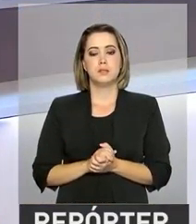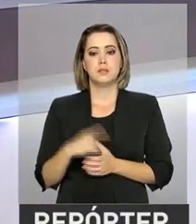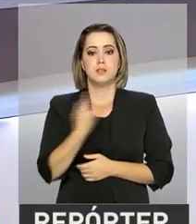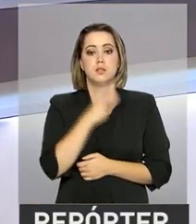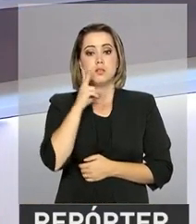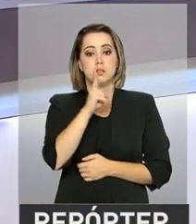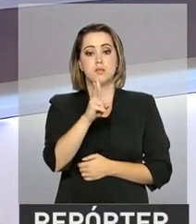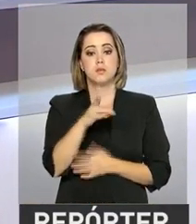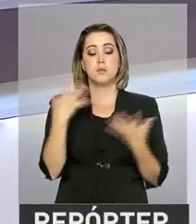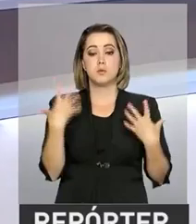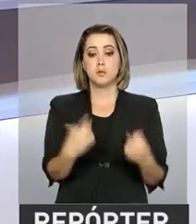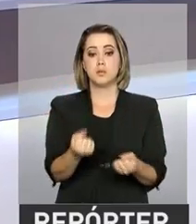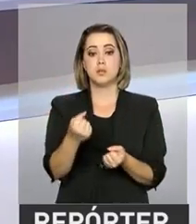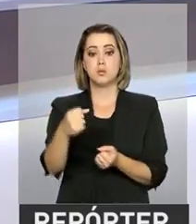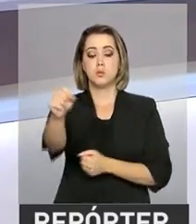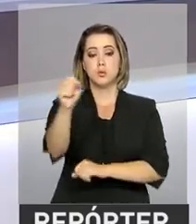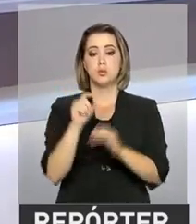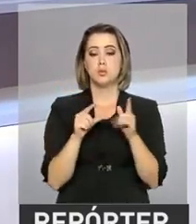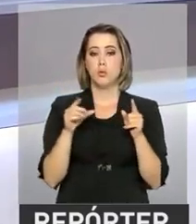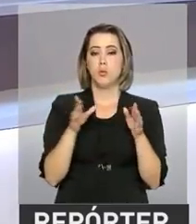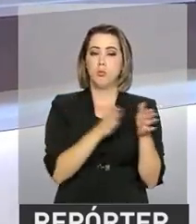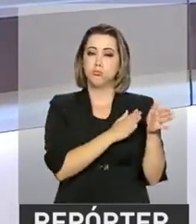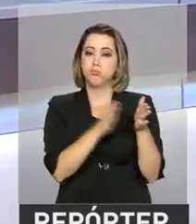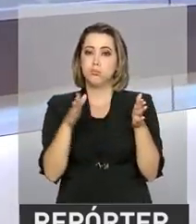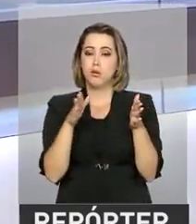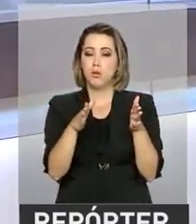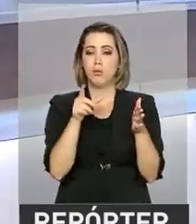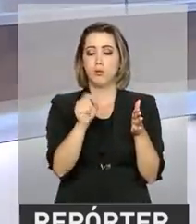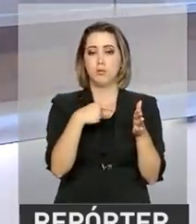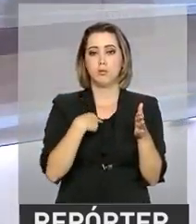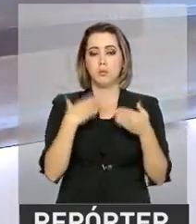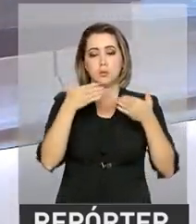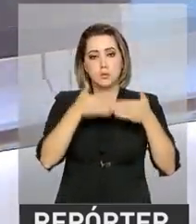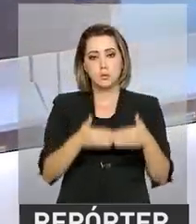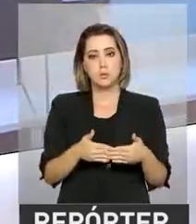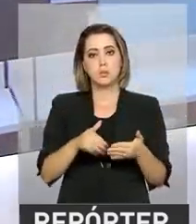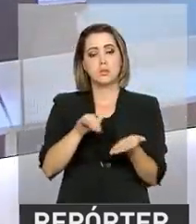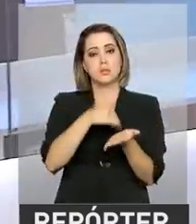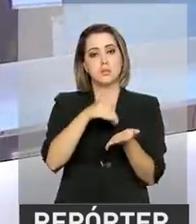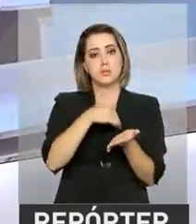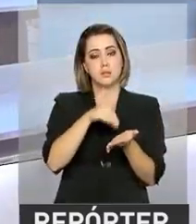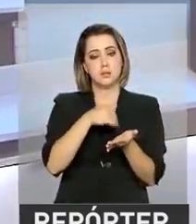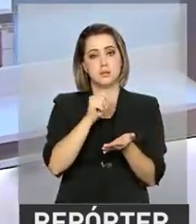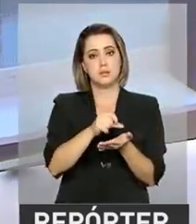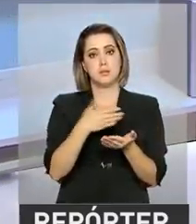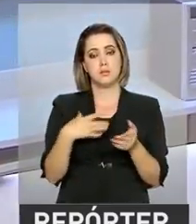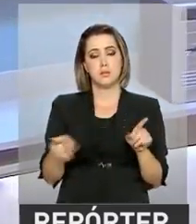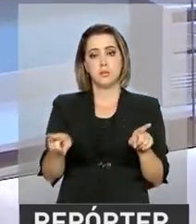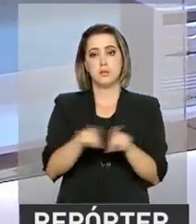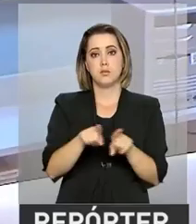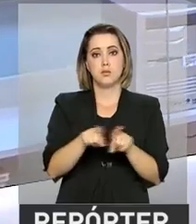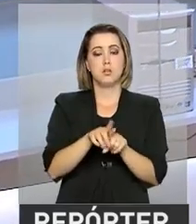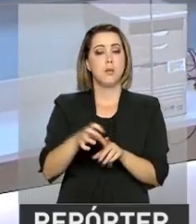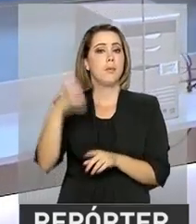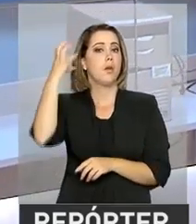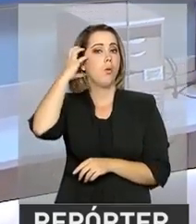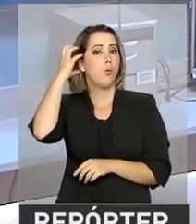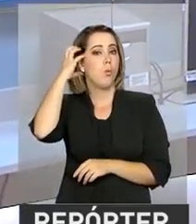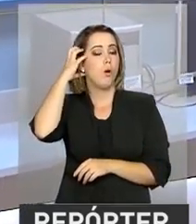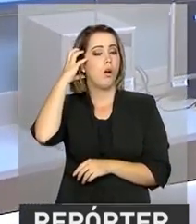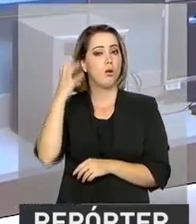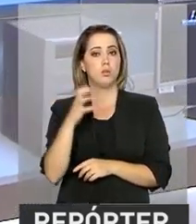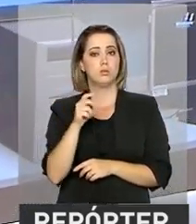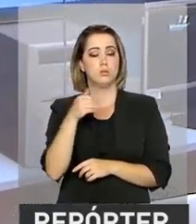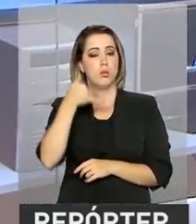um trecho da Voz do Brasil com a presença da secretária de Políticas para as Mulheres, Fátima Pelais, acompanhando também o áudio da entrevista